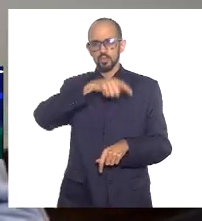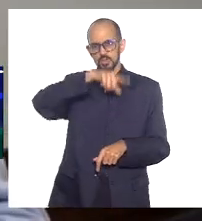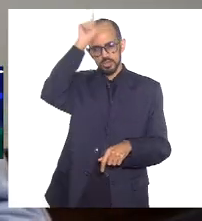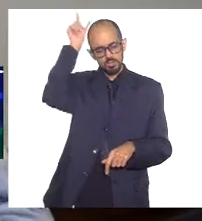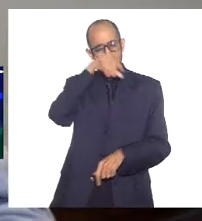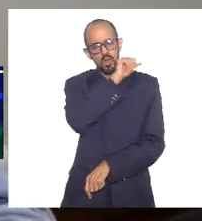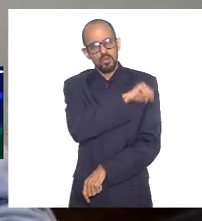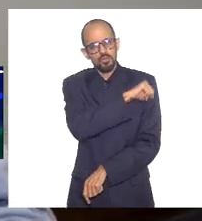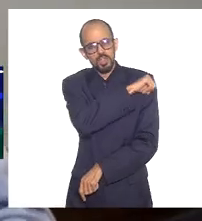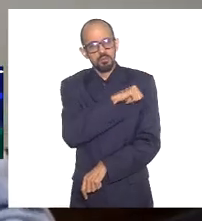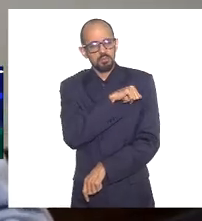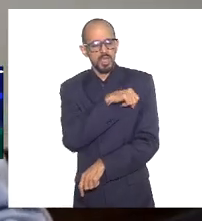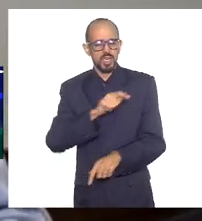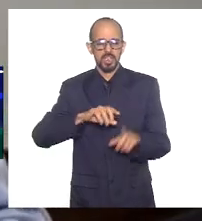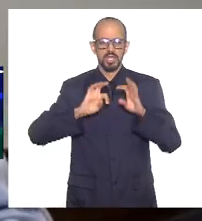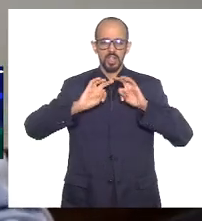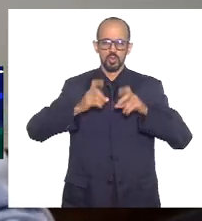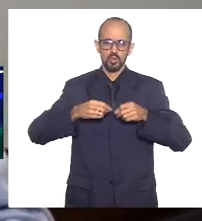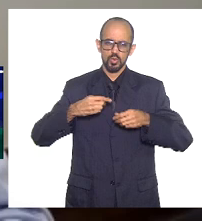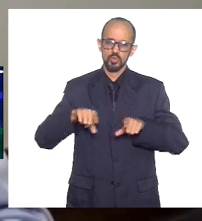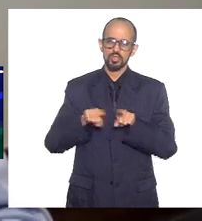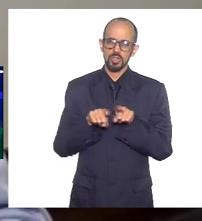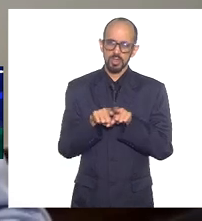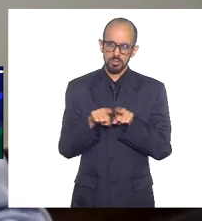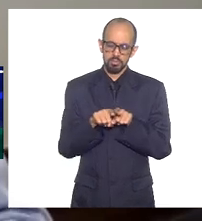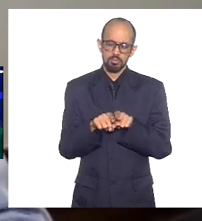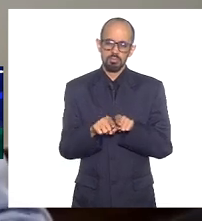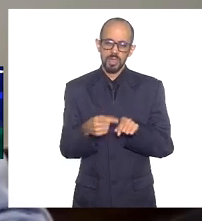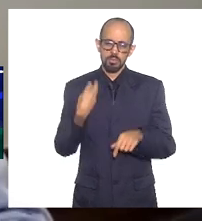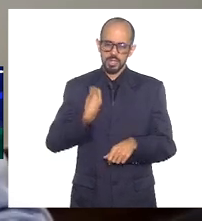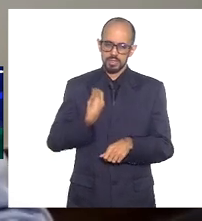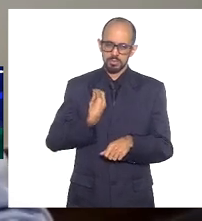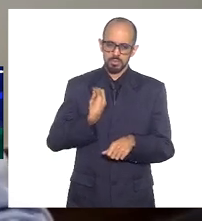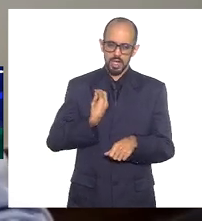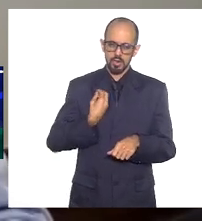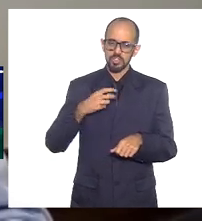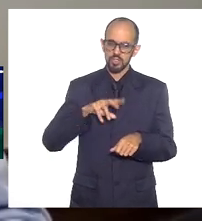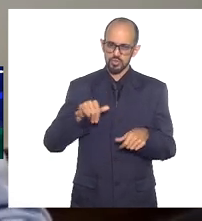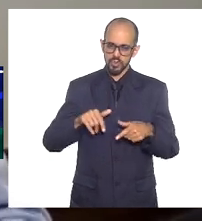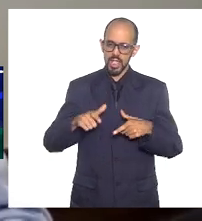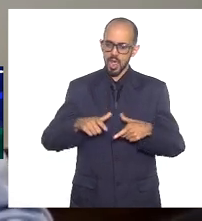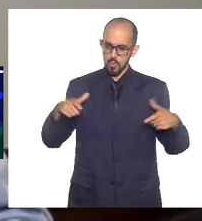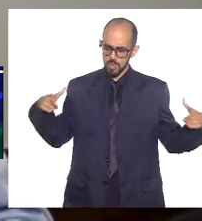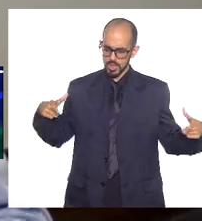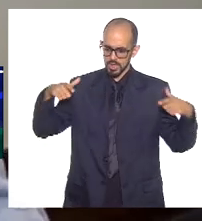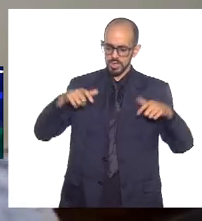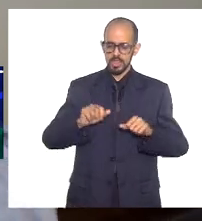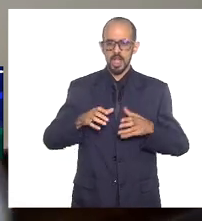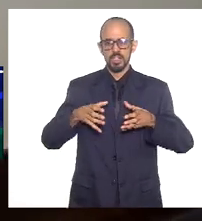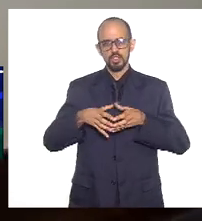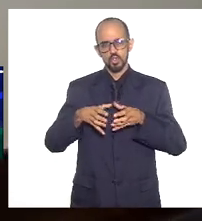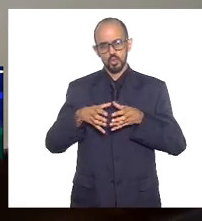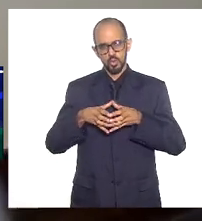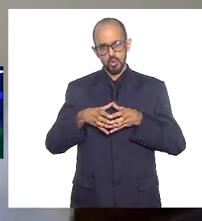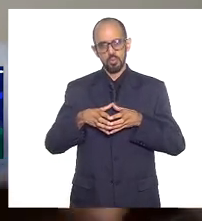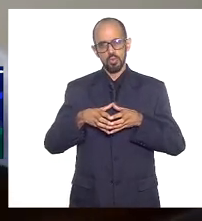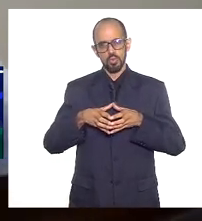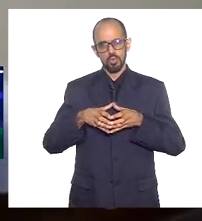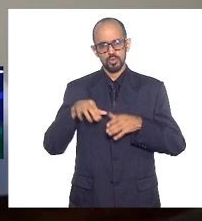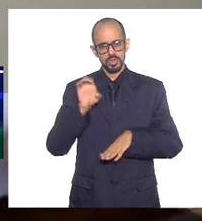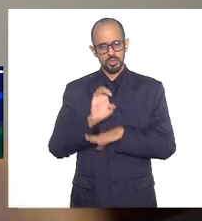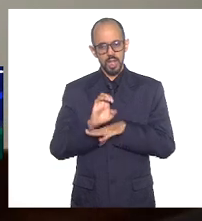Regiane enfim que também se colocaram nós vamos aumentar essa bancada estadual vamos aumentar a bancada federal é uma frente